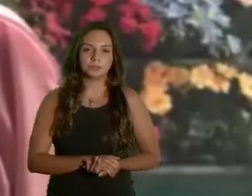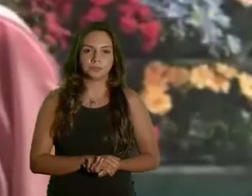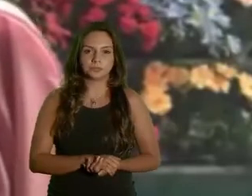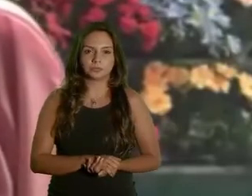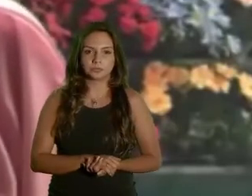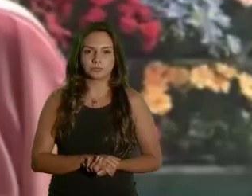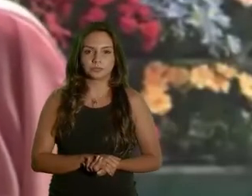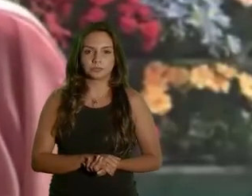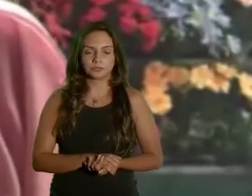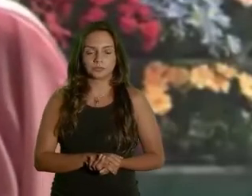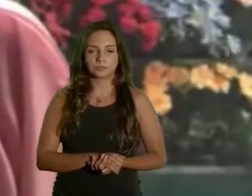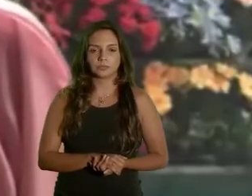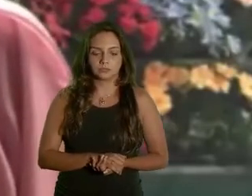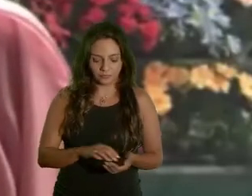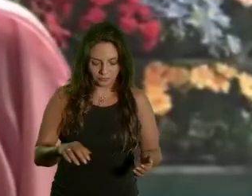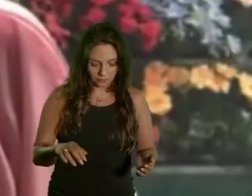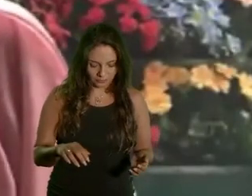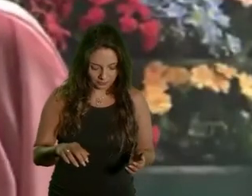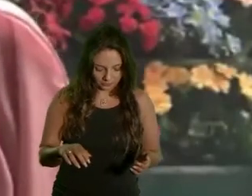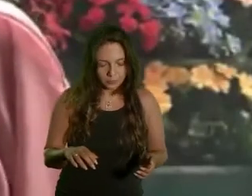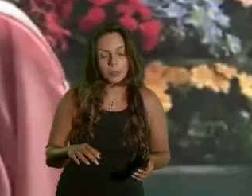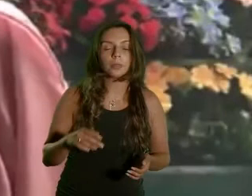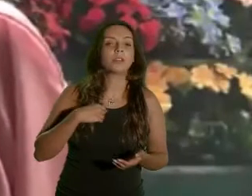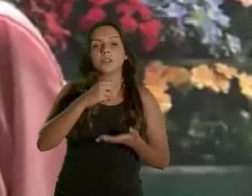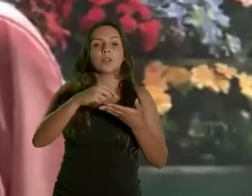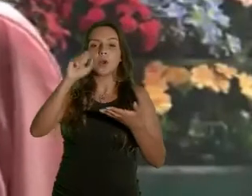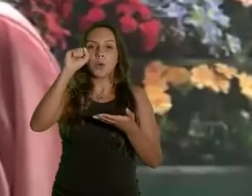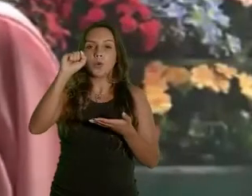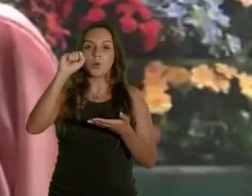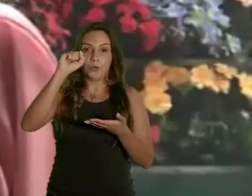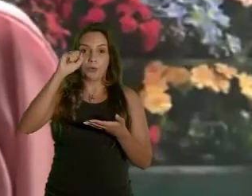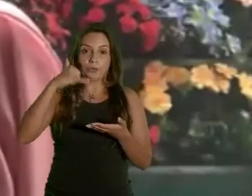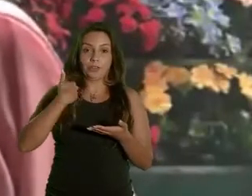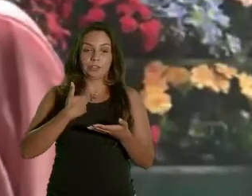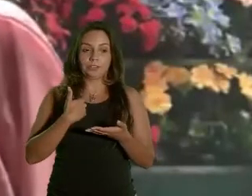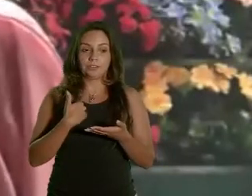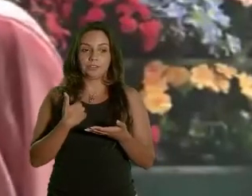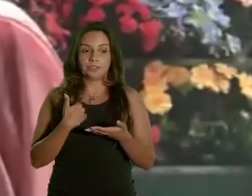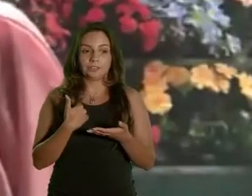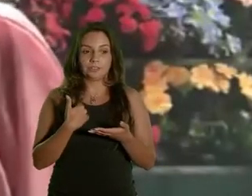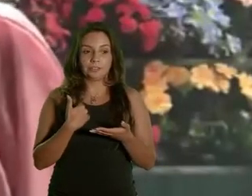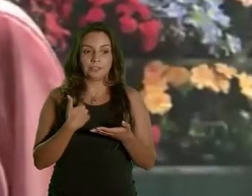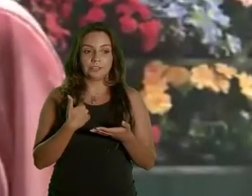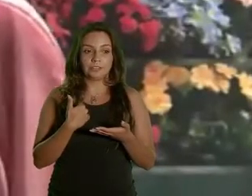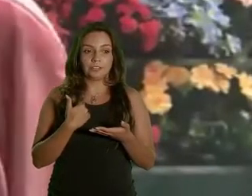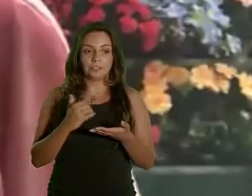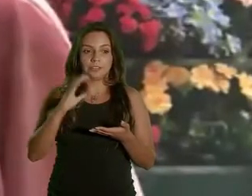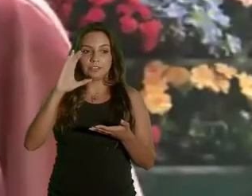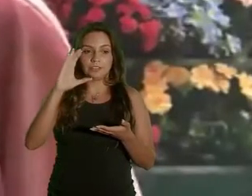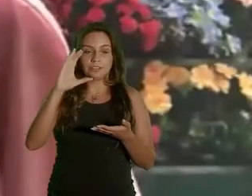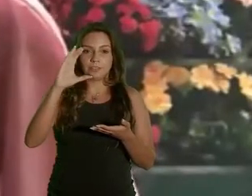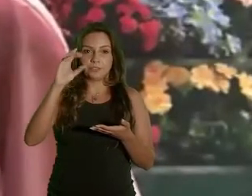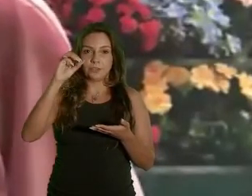Eu, então, não sei de onde que eu tirei, com 8 anos, escrevi na redação assim, comelaei. Quem me